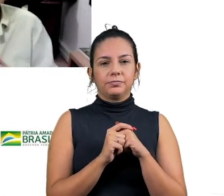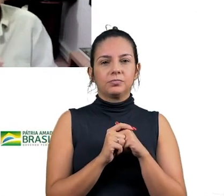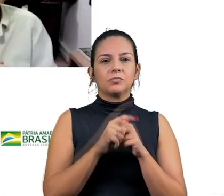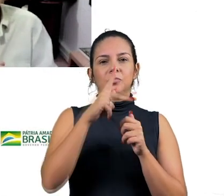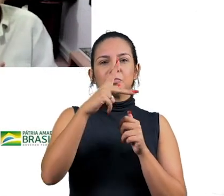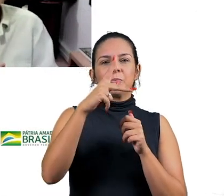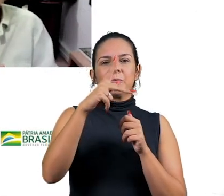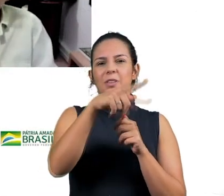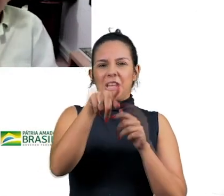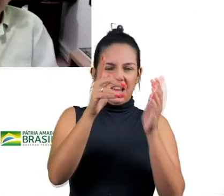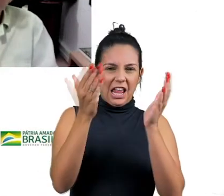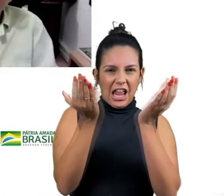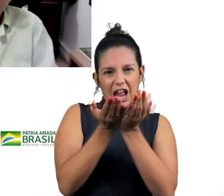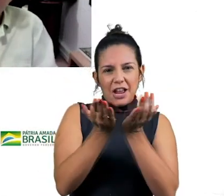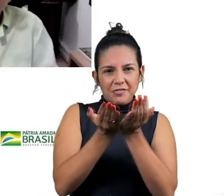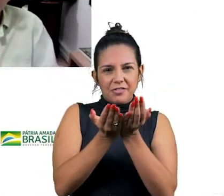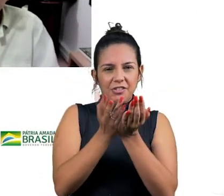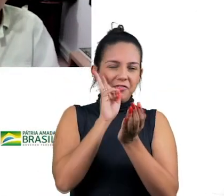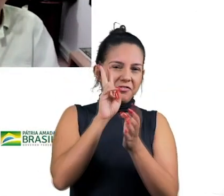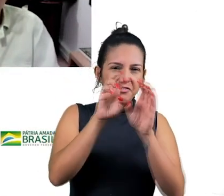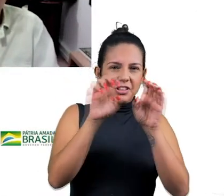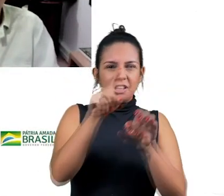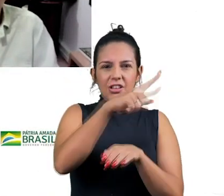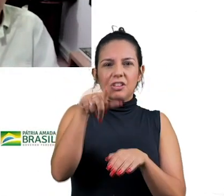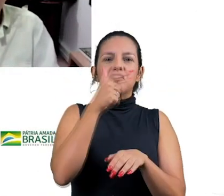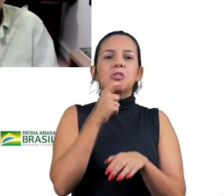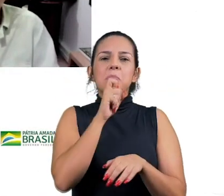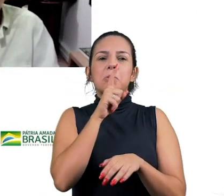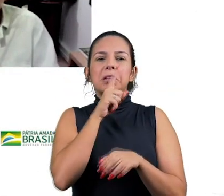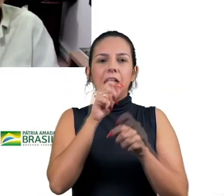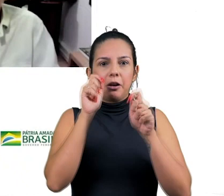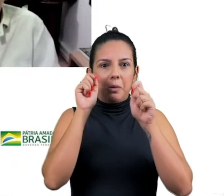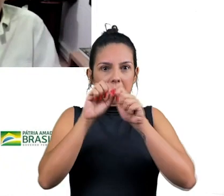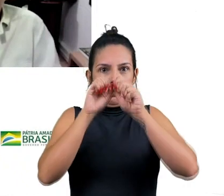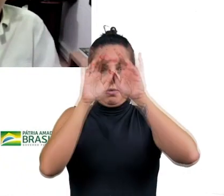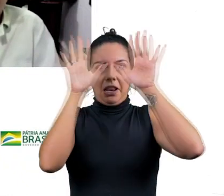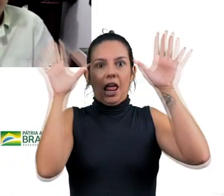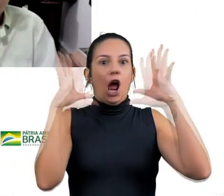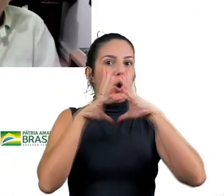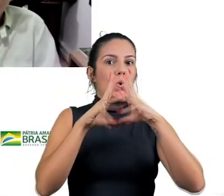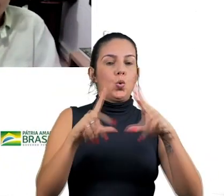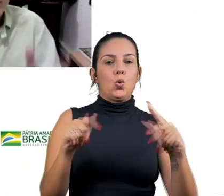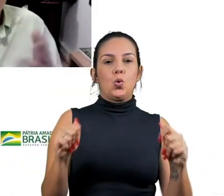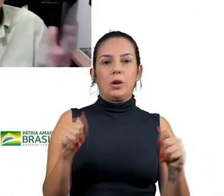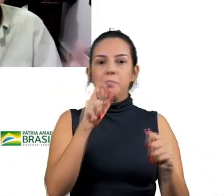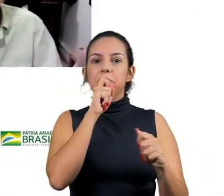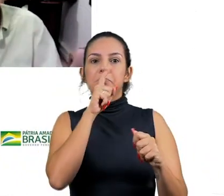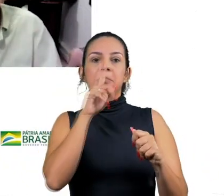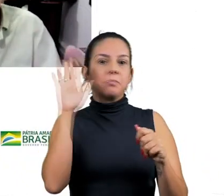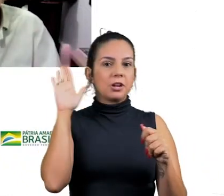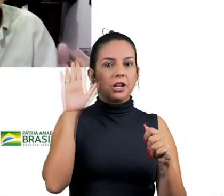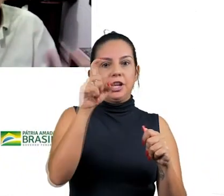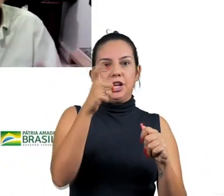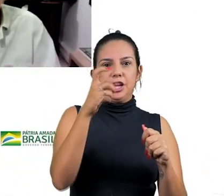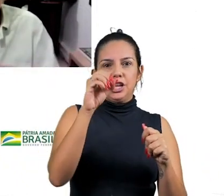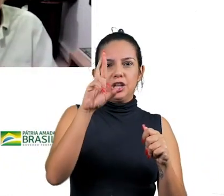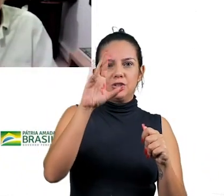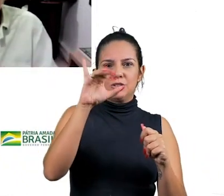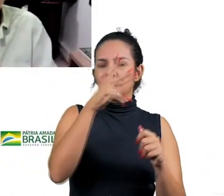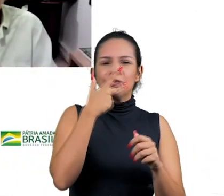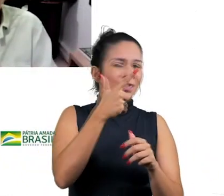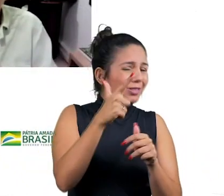pentecostal, aí, evangélico, você vai ver o cara prometendo milagre, prometendo cura, exorcismo. Isso não